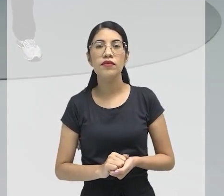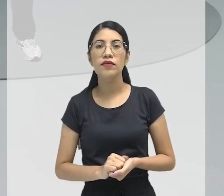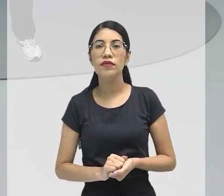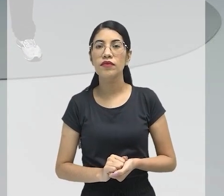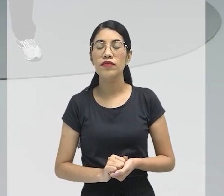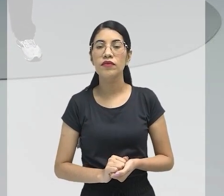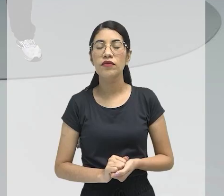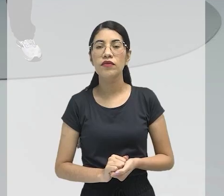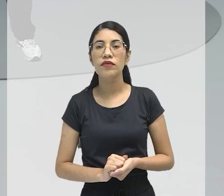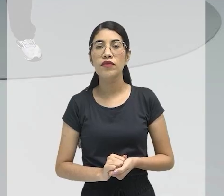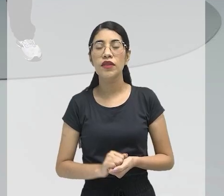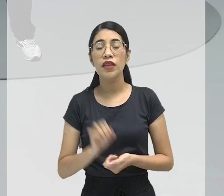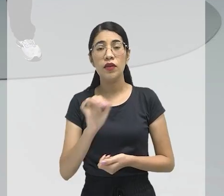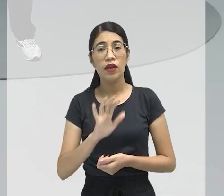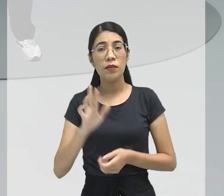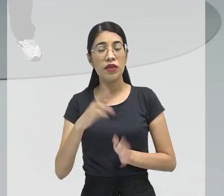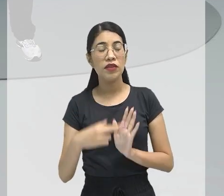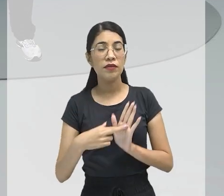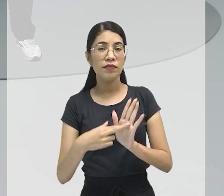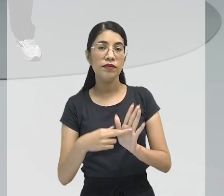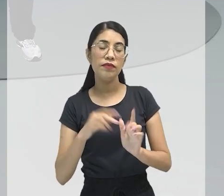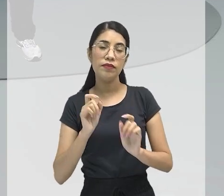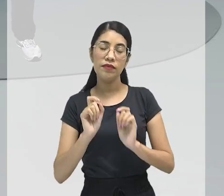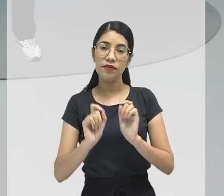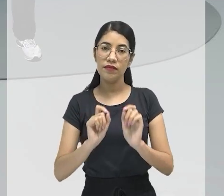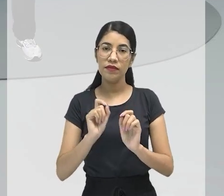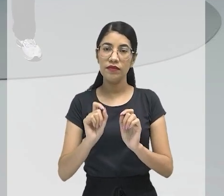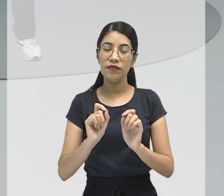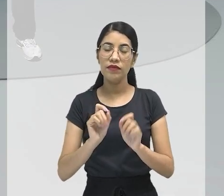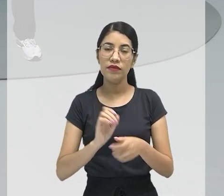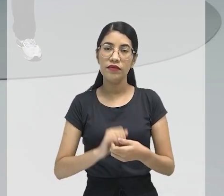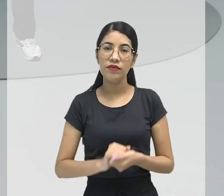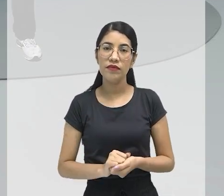Já está tendo, essa imagem representa, no caso aí,